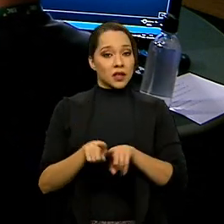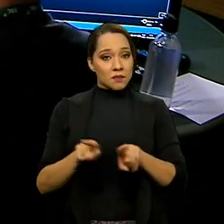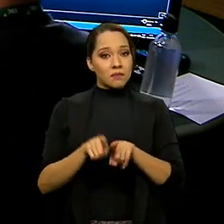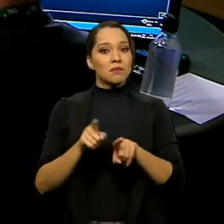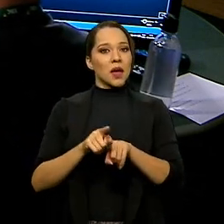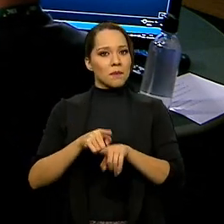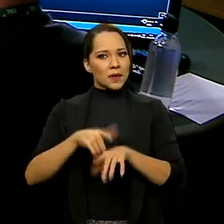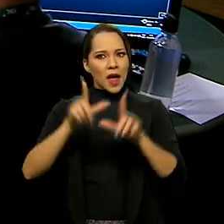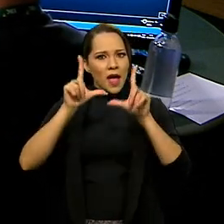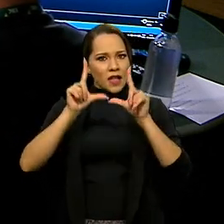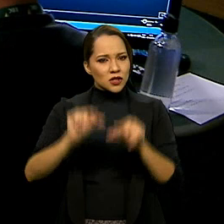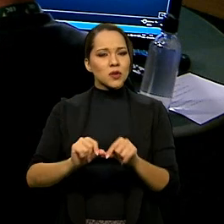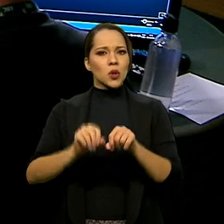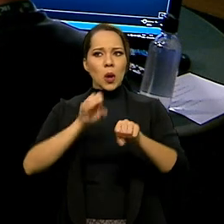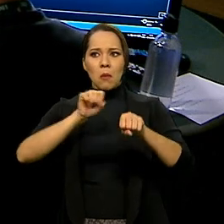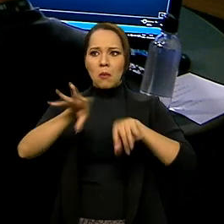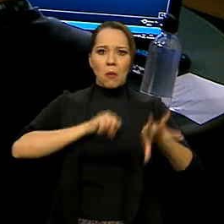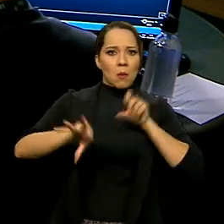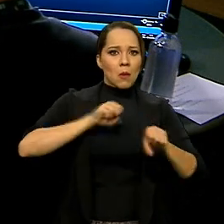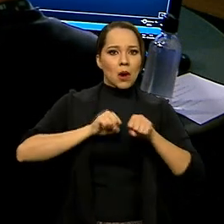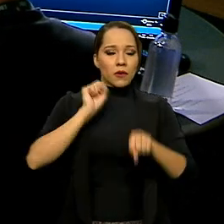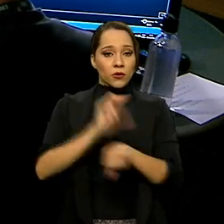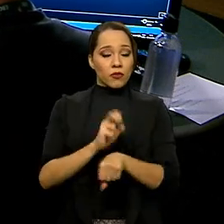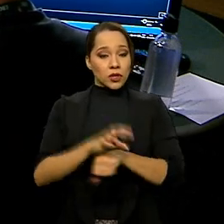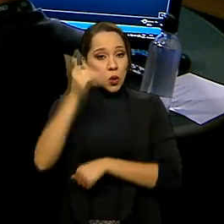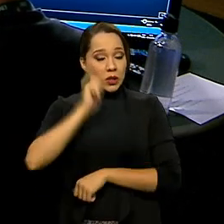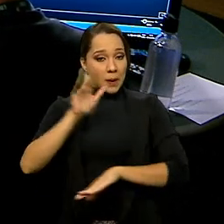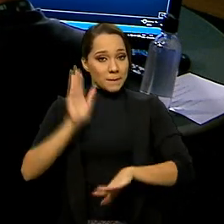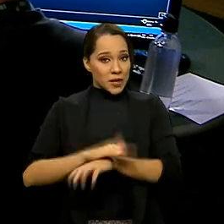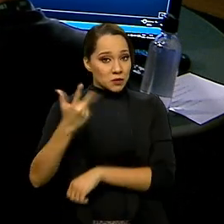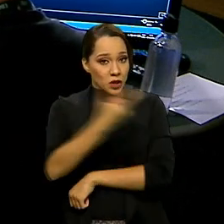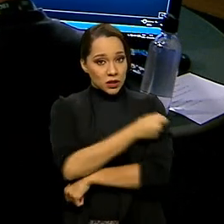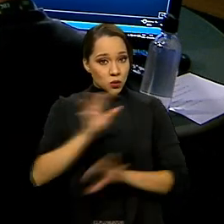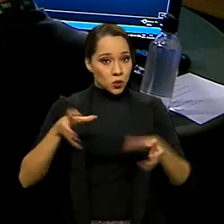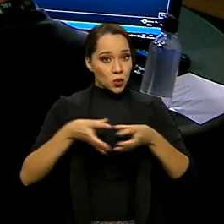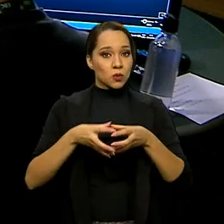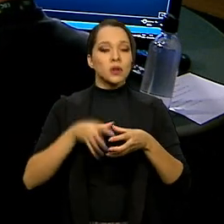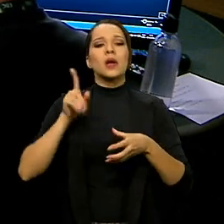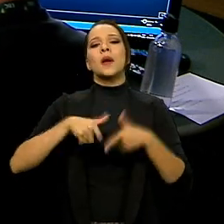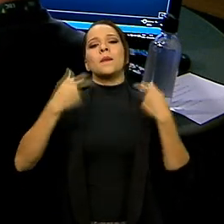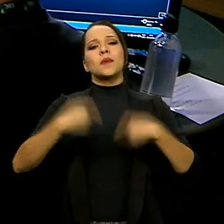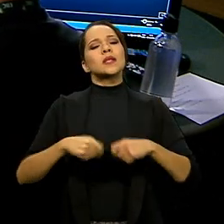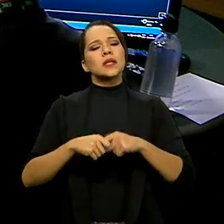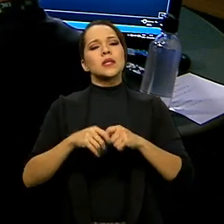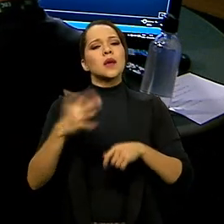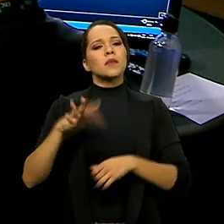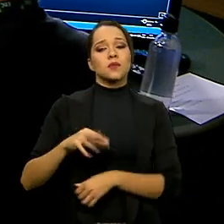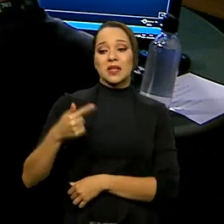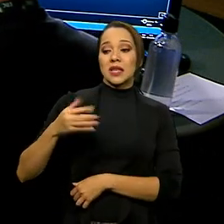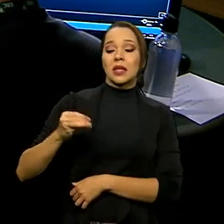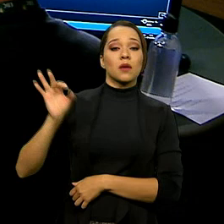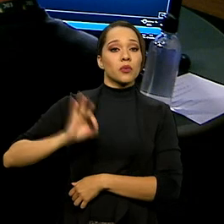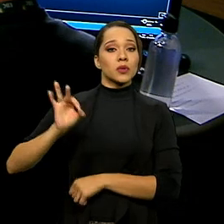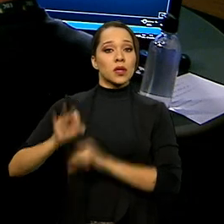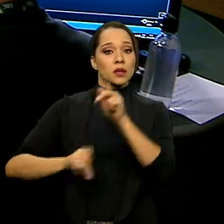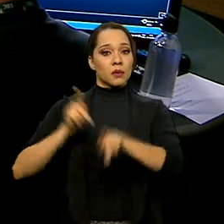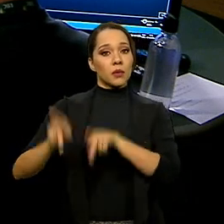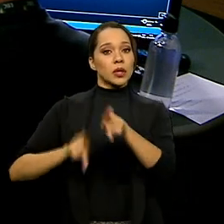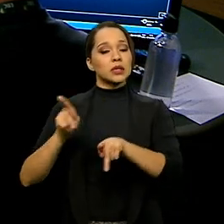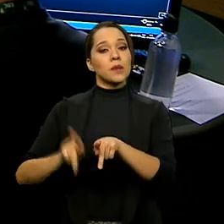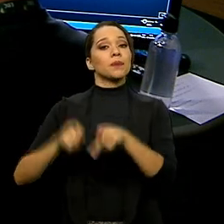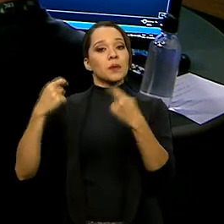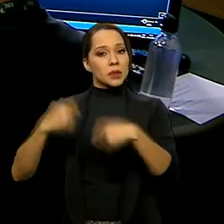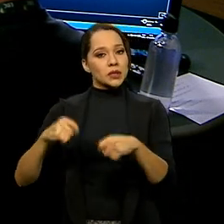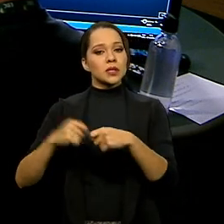para frear a transmissão do vírus e alcançar a imunidade coletiva, é preciso que cerca de 70% da